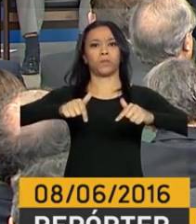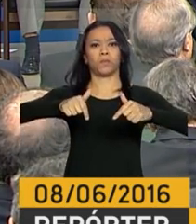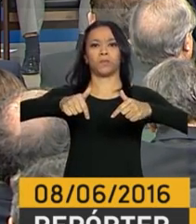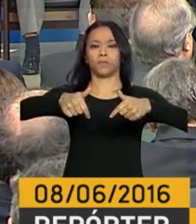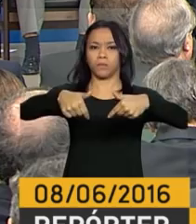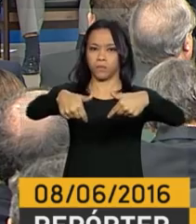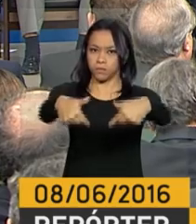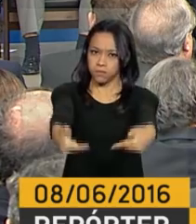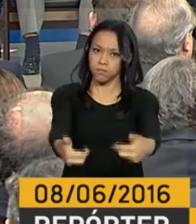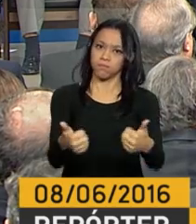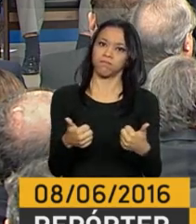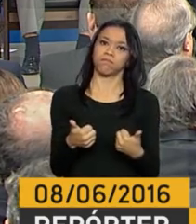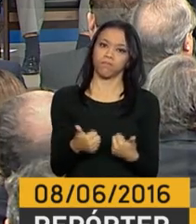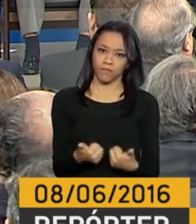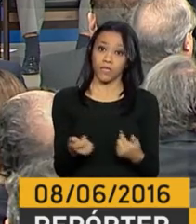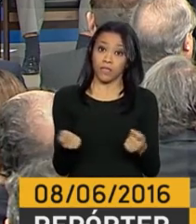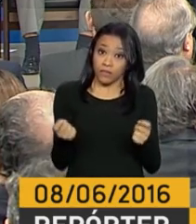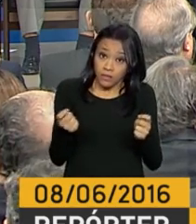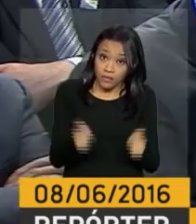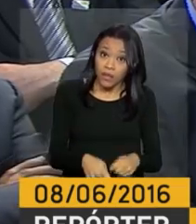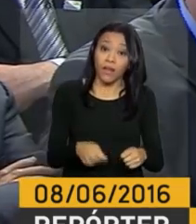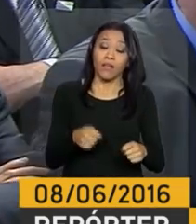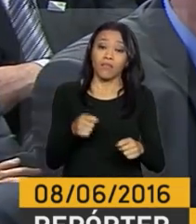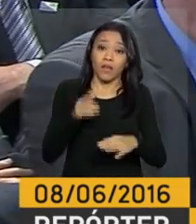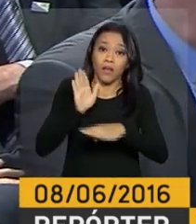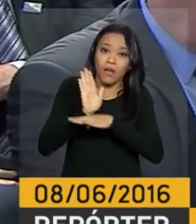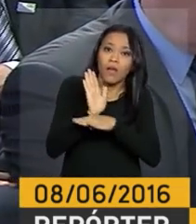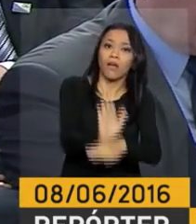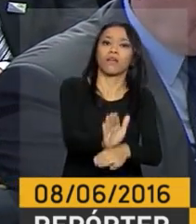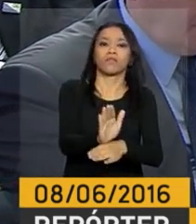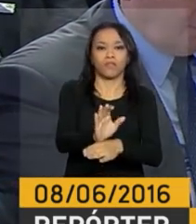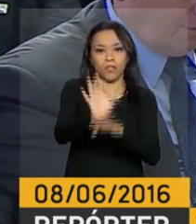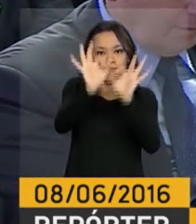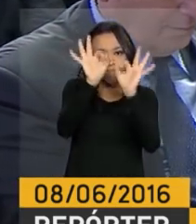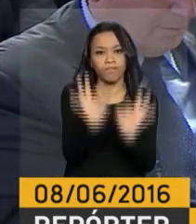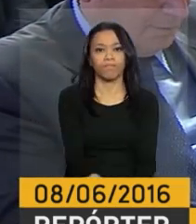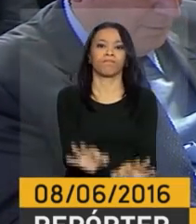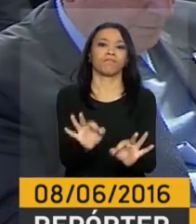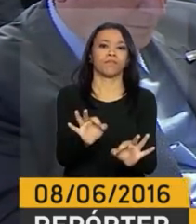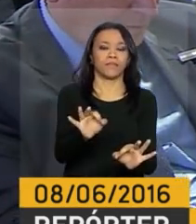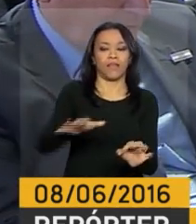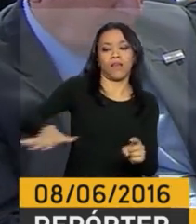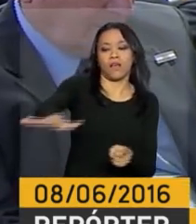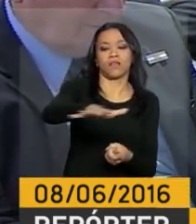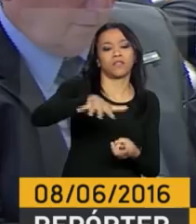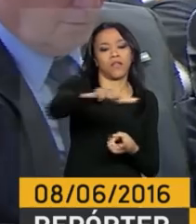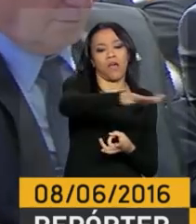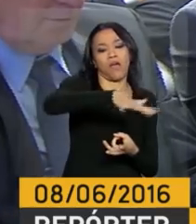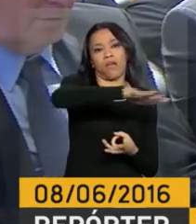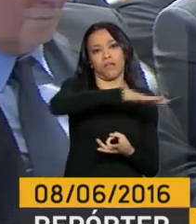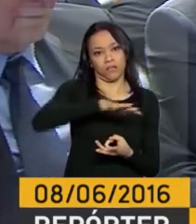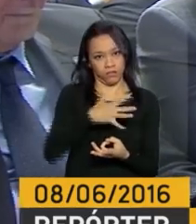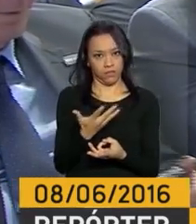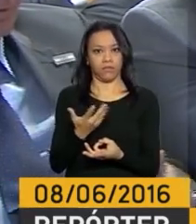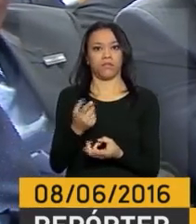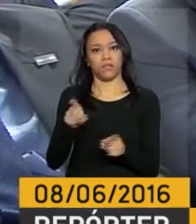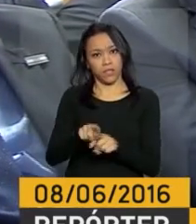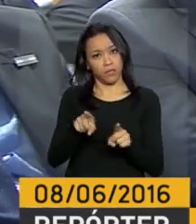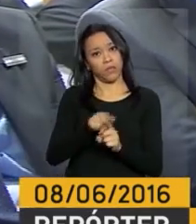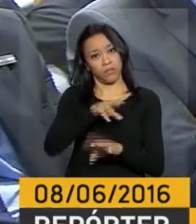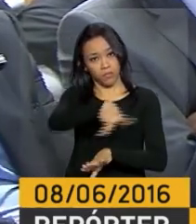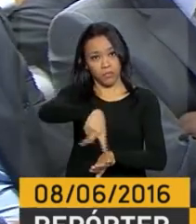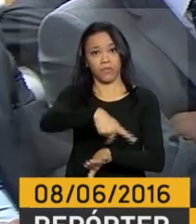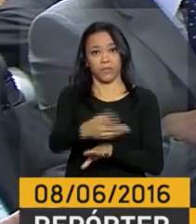produtivo um trabalho que possa dar resultados concretos para todos os setores e o conjunto de todos e o conjunto da